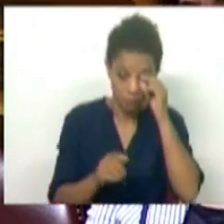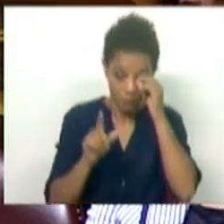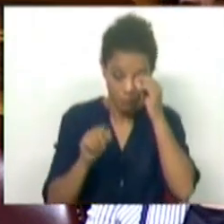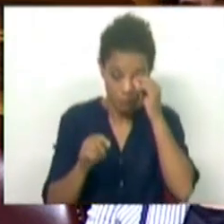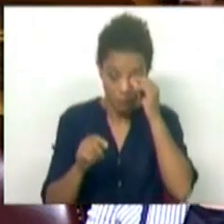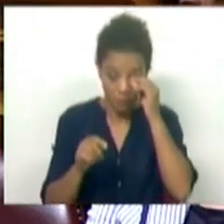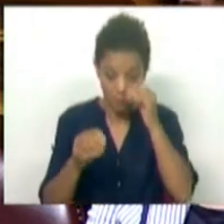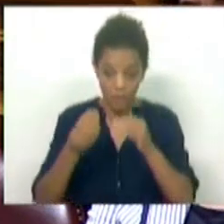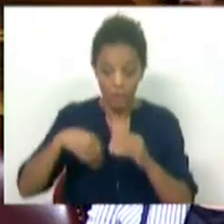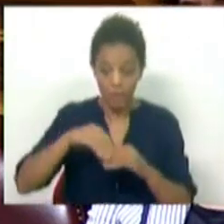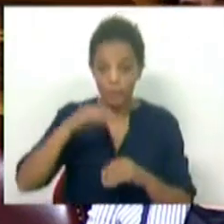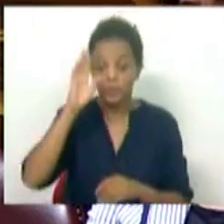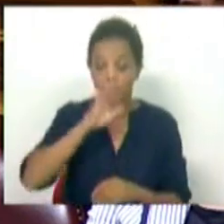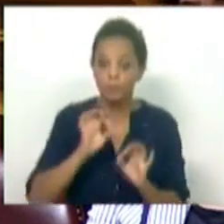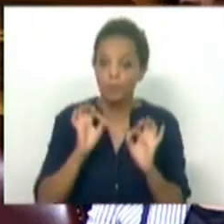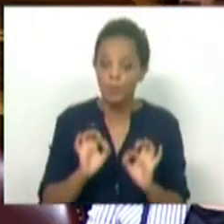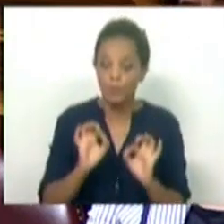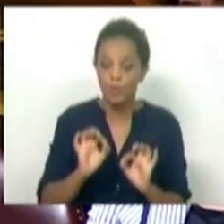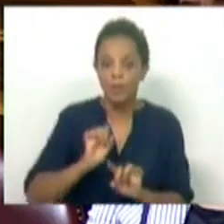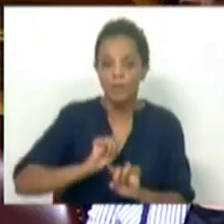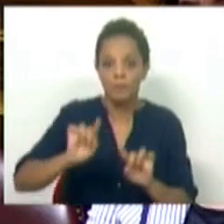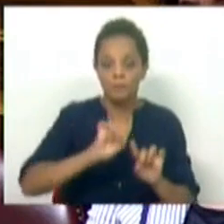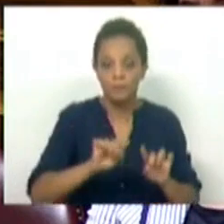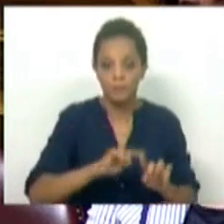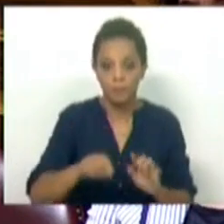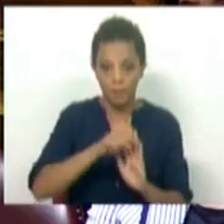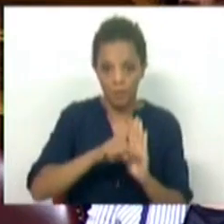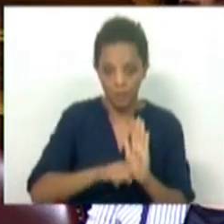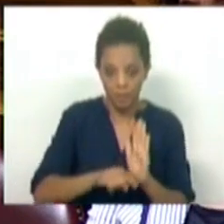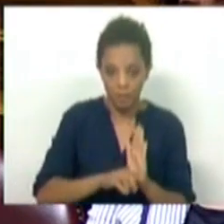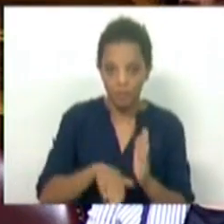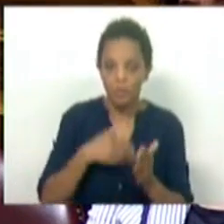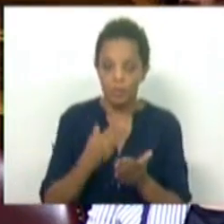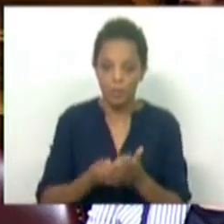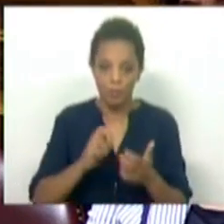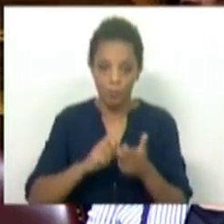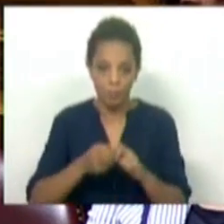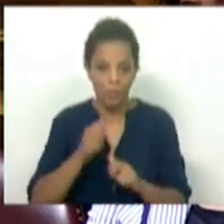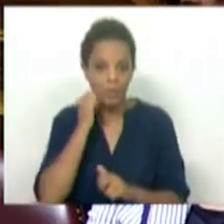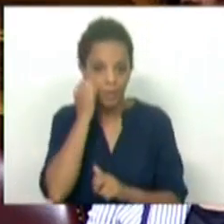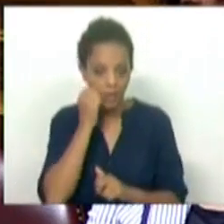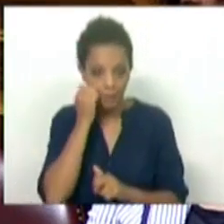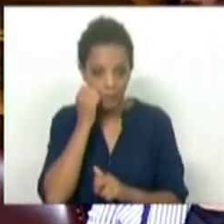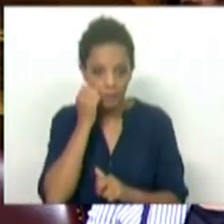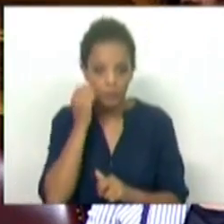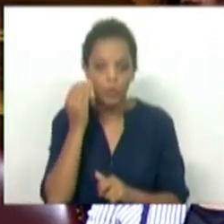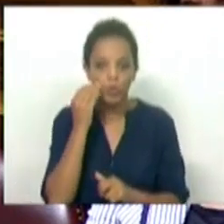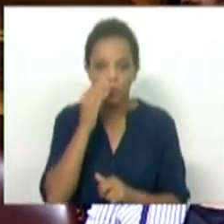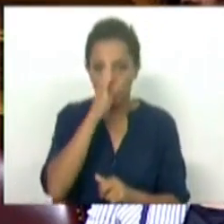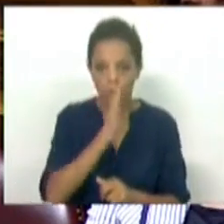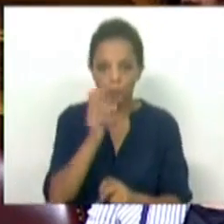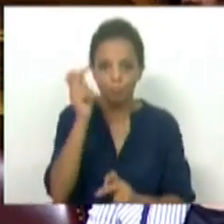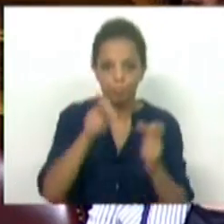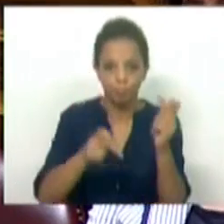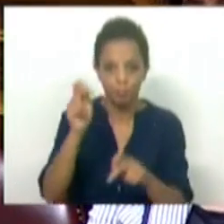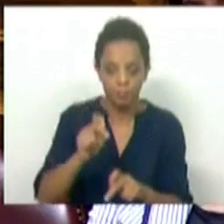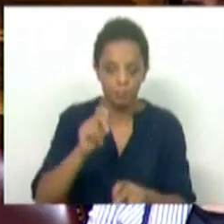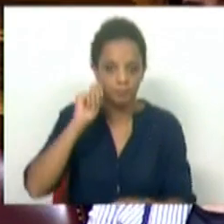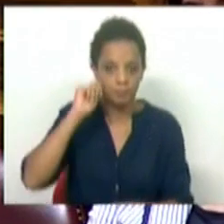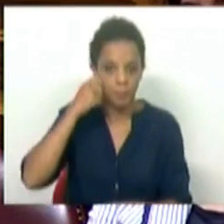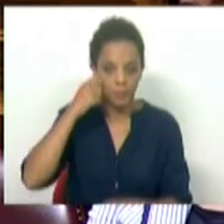Acresce que, a serem aplicadas várias destas medidas, comportariam graves problemas de desequilibridade prática,